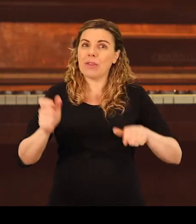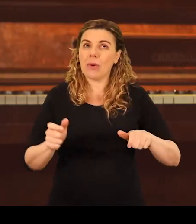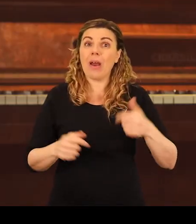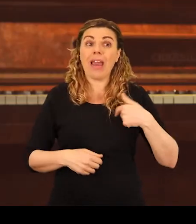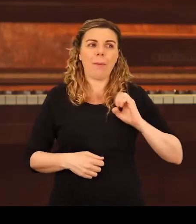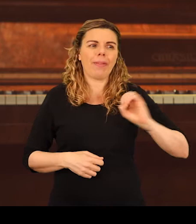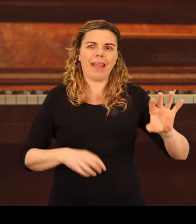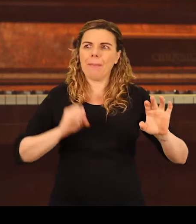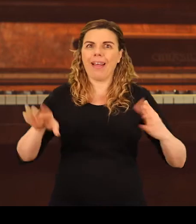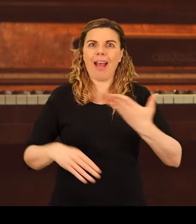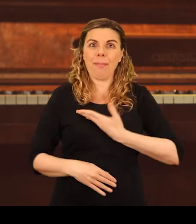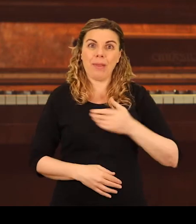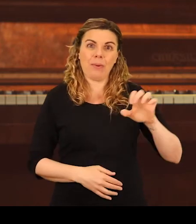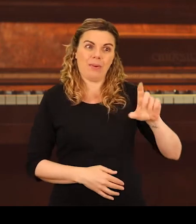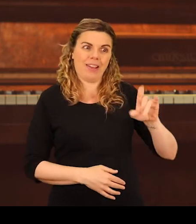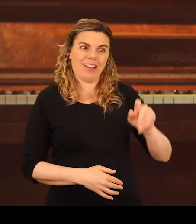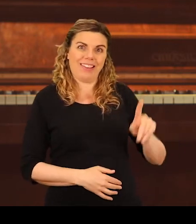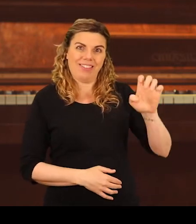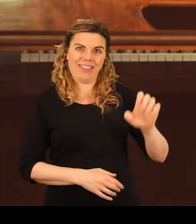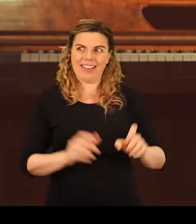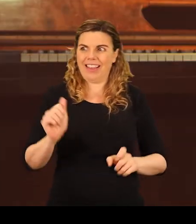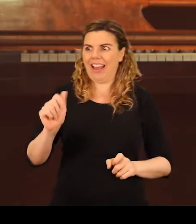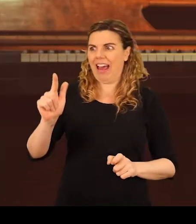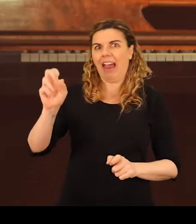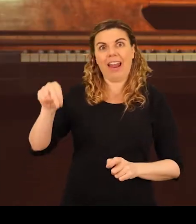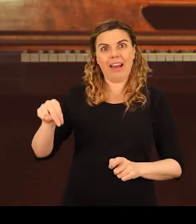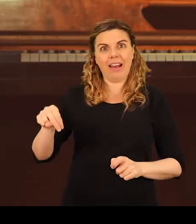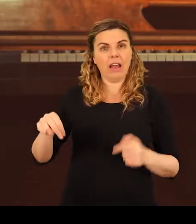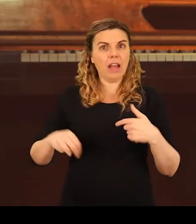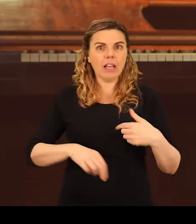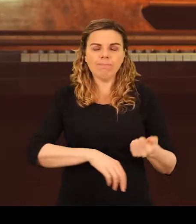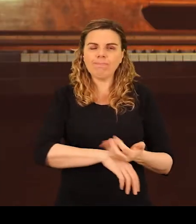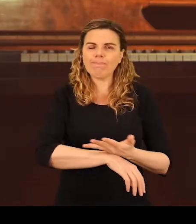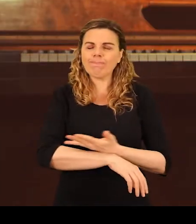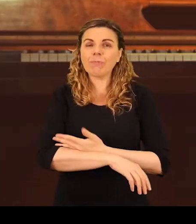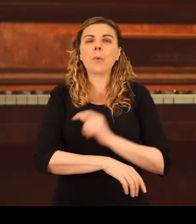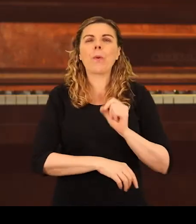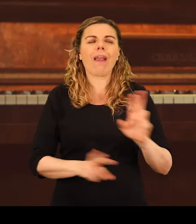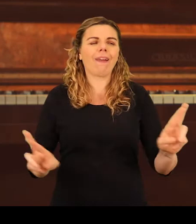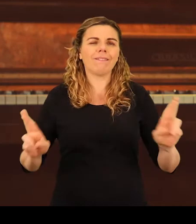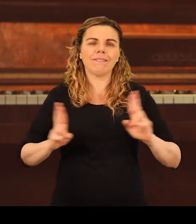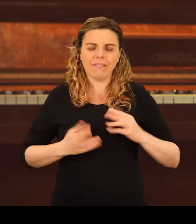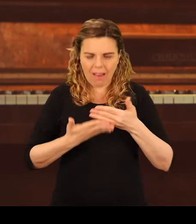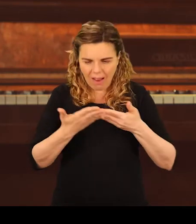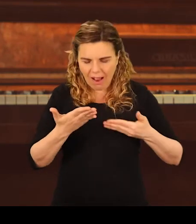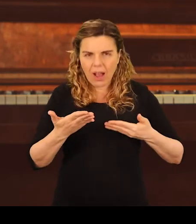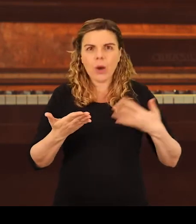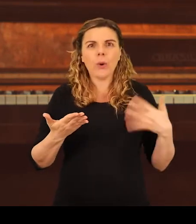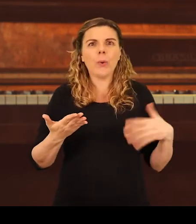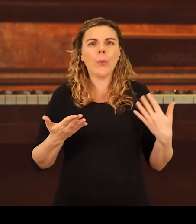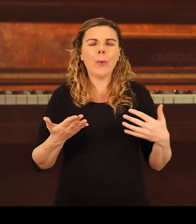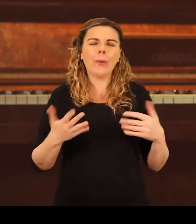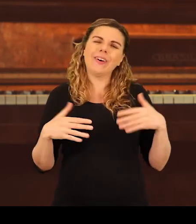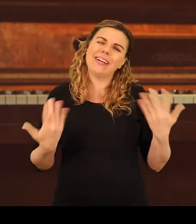dois amigos, né? Edique Carneiro e Alan Dias Castro. Eu fiquei emocionada, assim, sabe? Com o que chegou. Então, novamente... Entrelaça